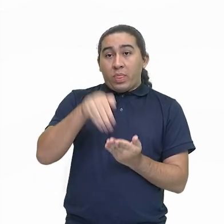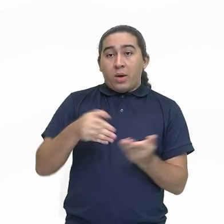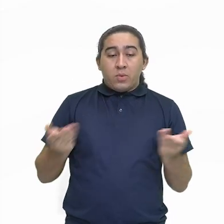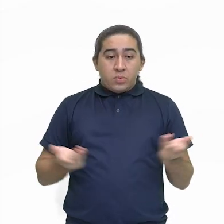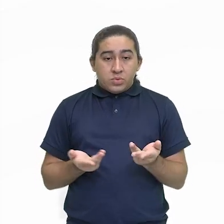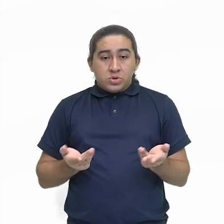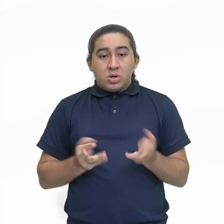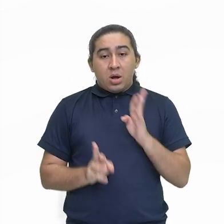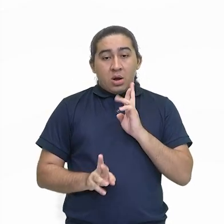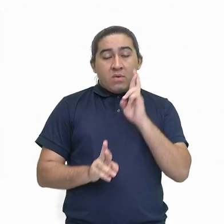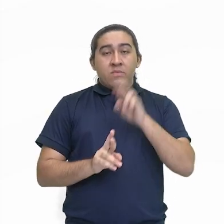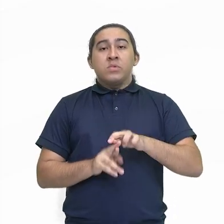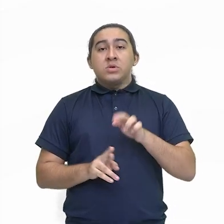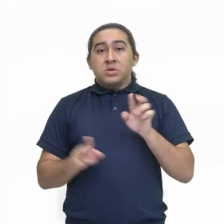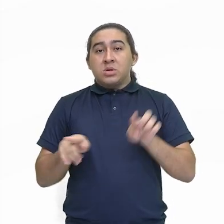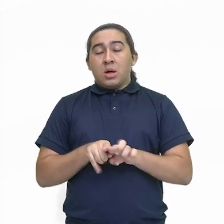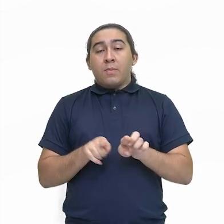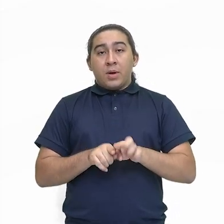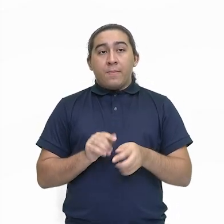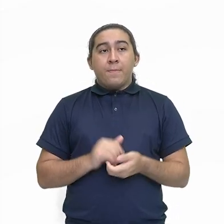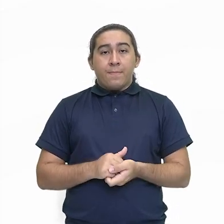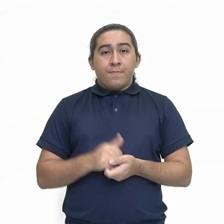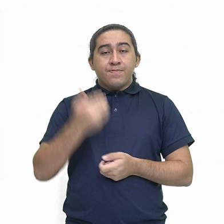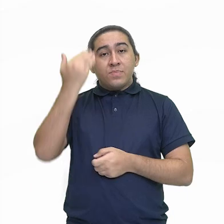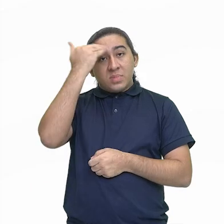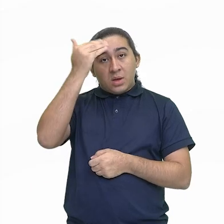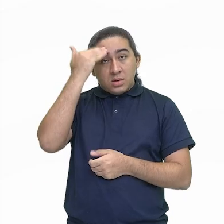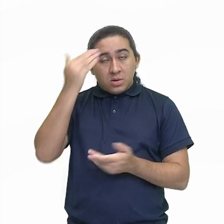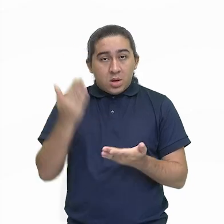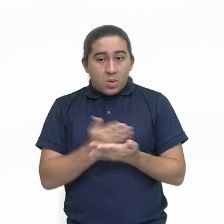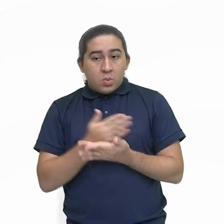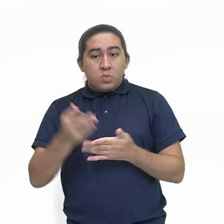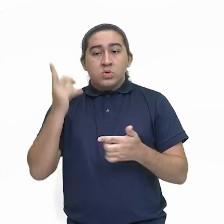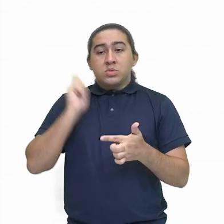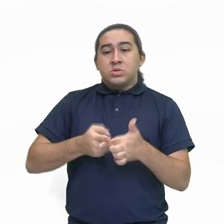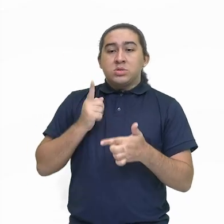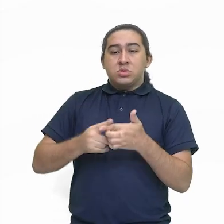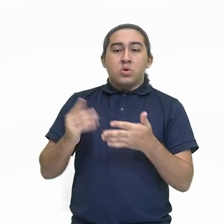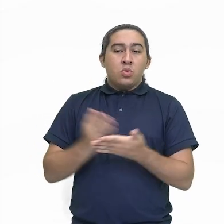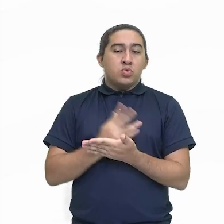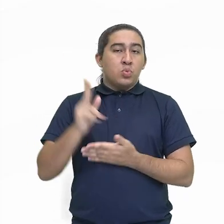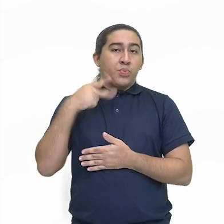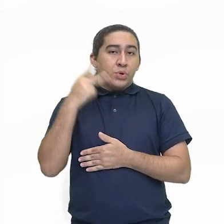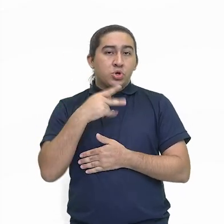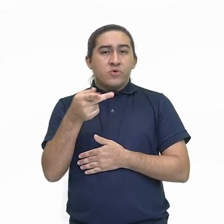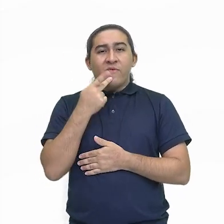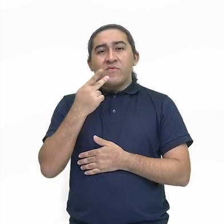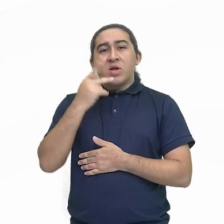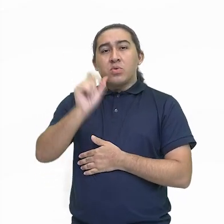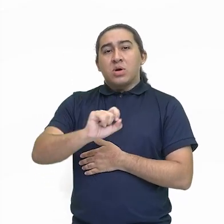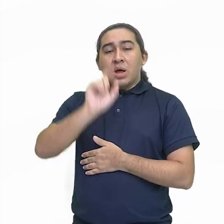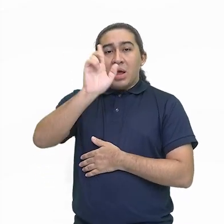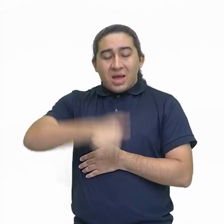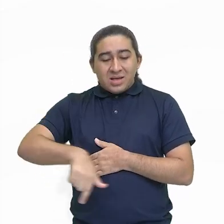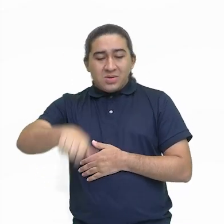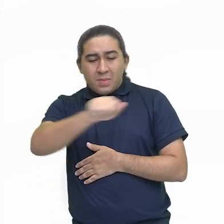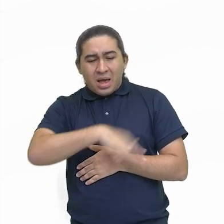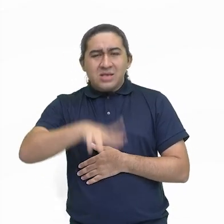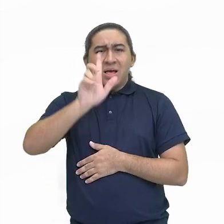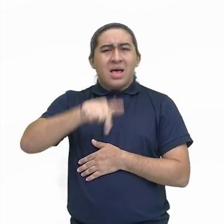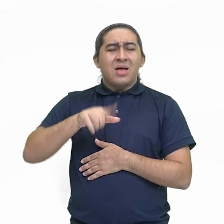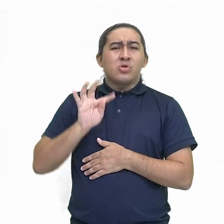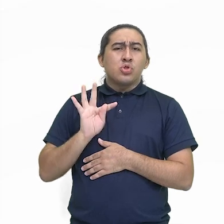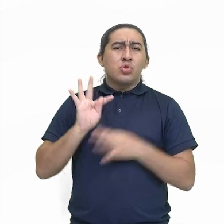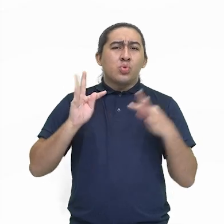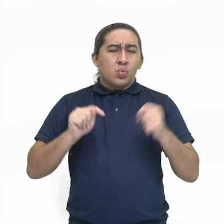com relação a... Mesmo apesar, né, de algumas críticas de alguns políticos ali que dizem que o MST é tudo um bando de vagabundo, que não